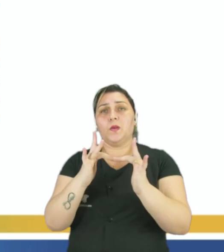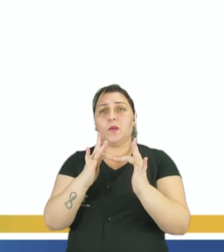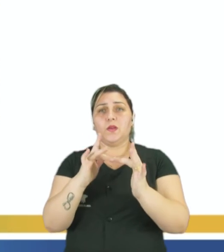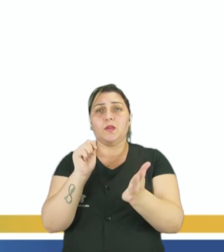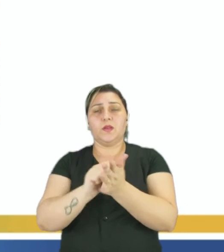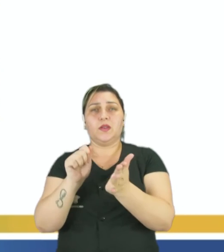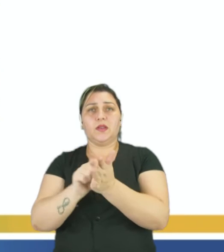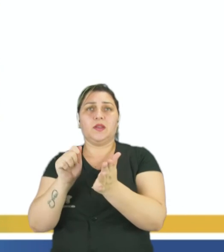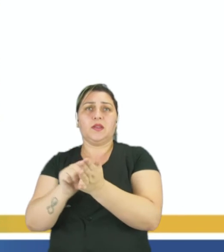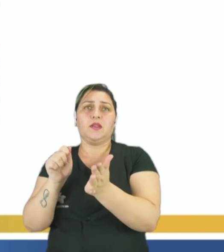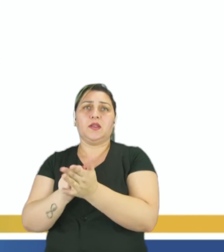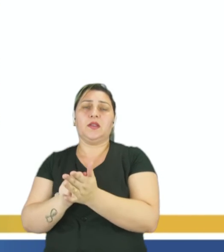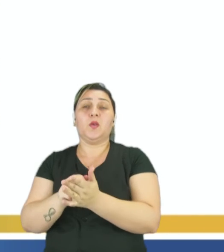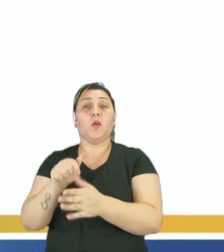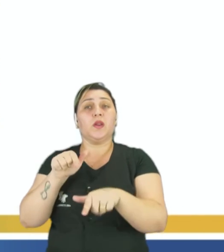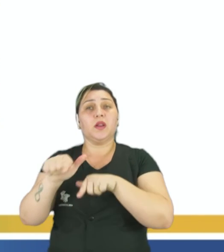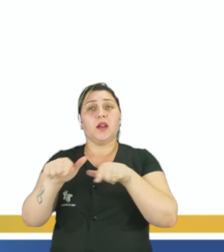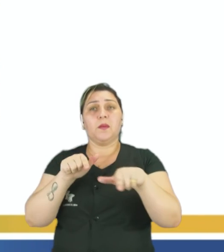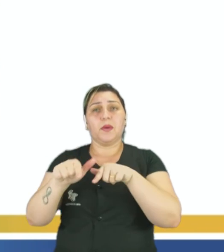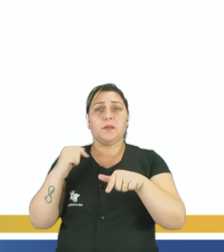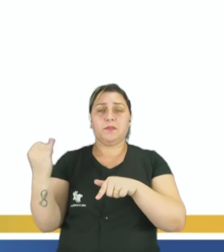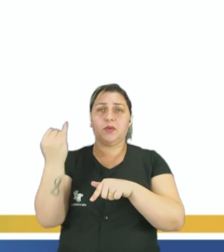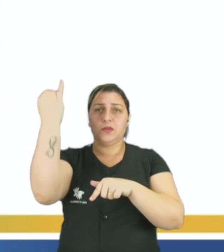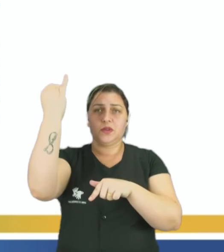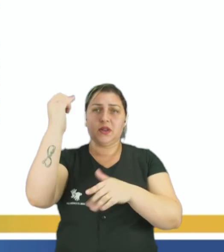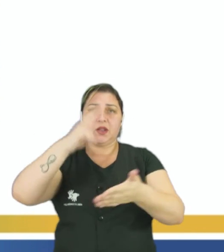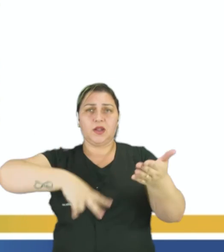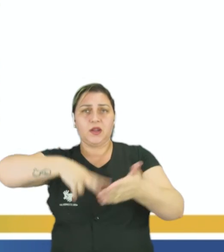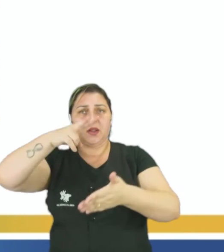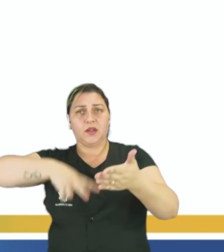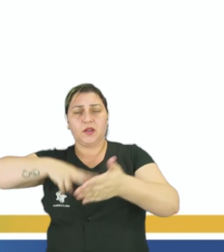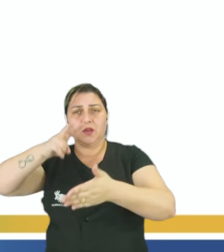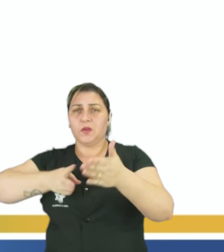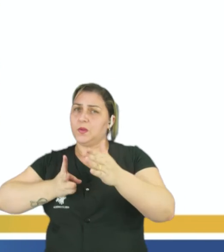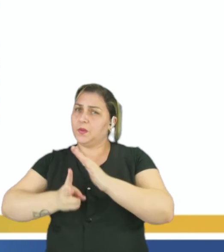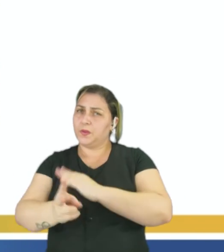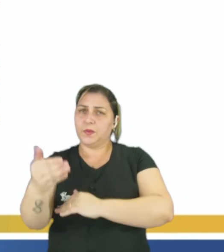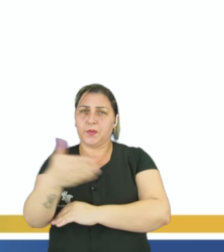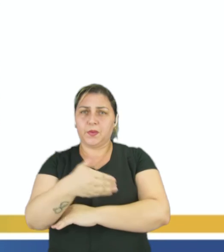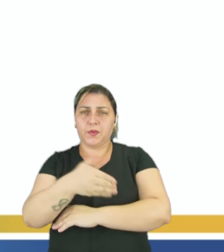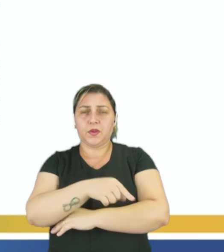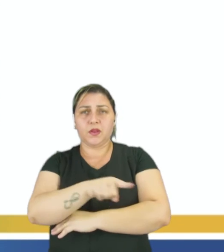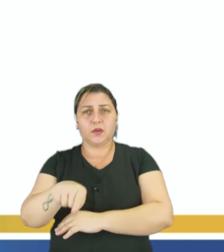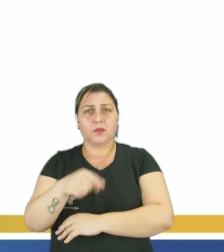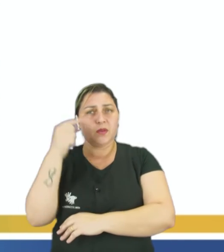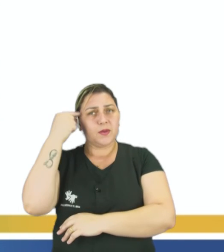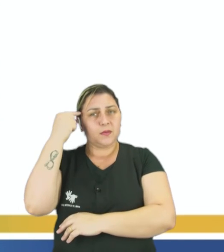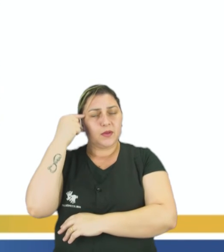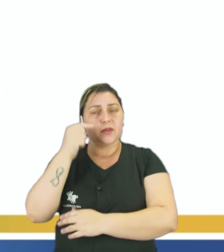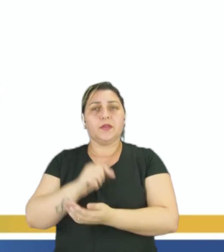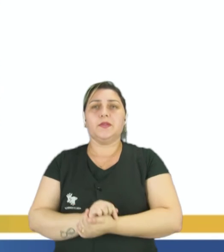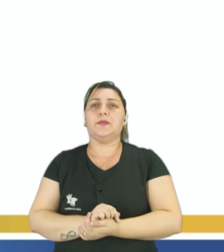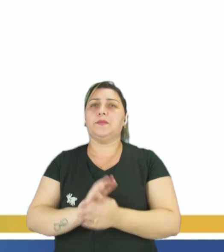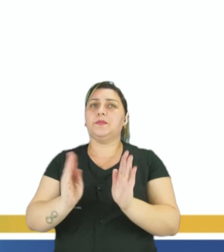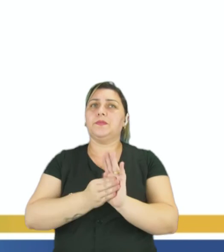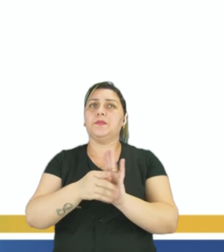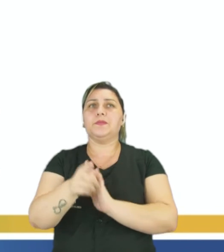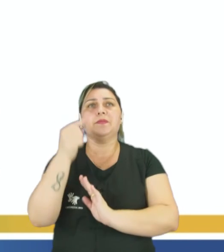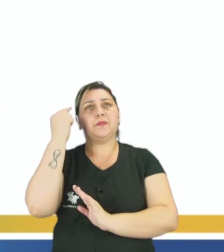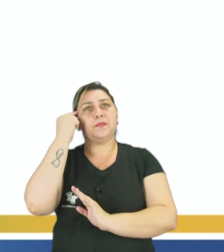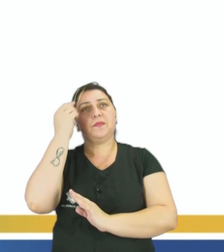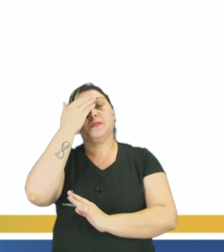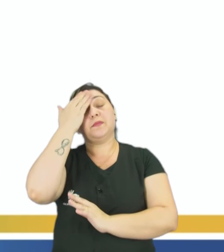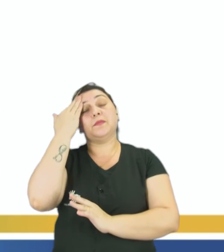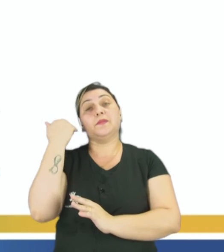escrita e tal, mas o trabalho, a importância da leitura, ela se dá constantemente, depois vocês reflitam, que eu coloquei para vocês